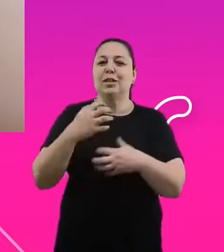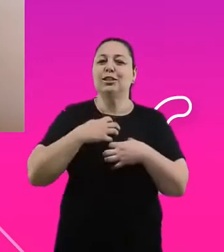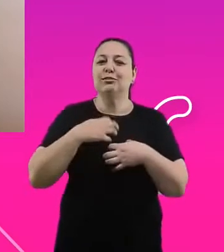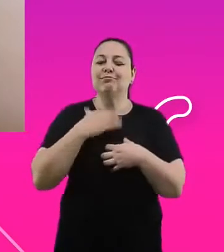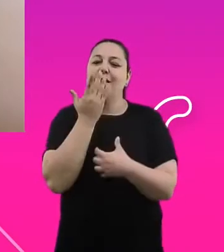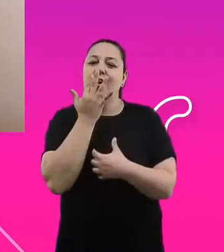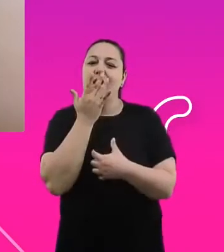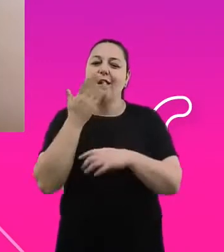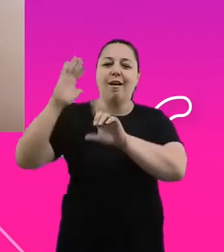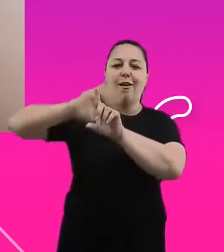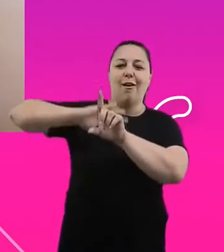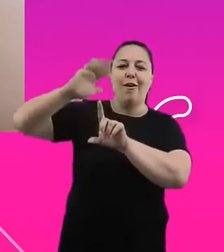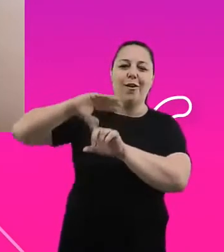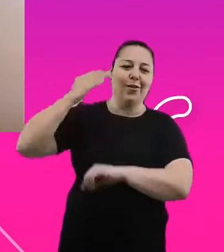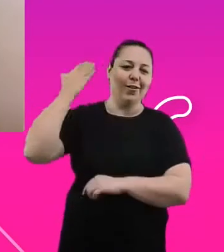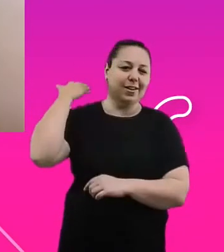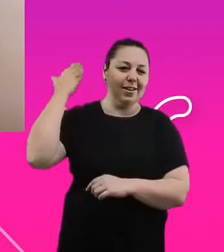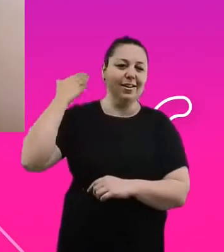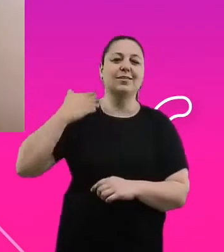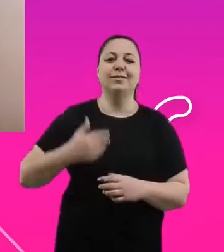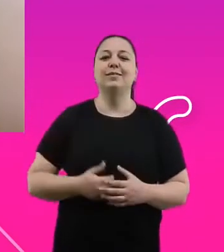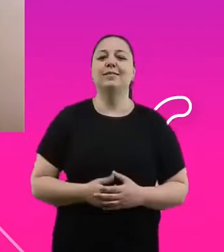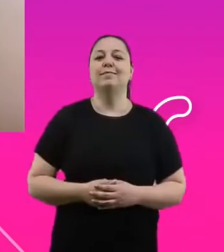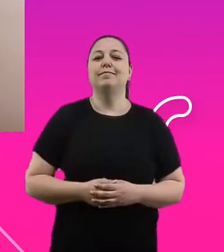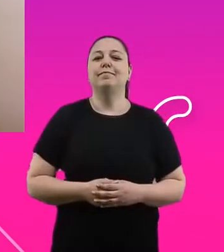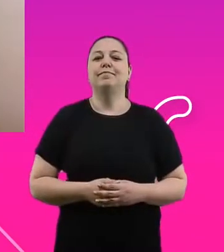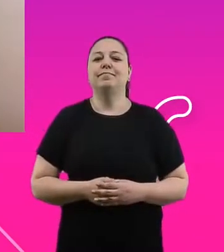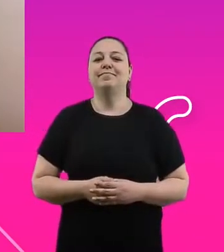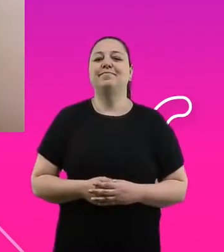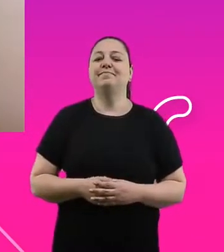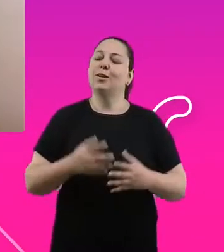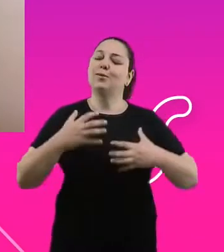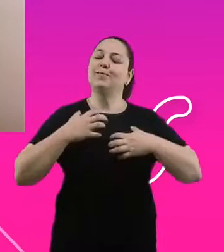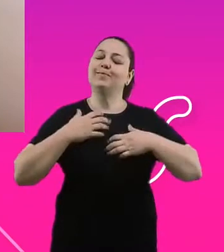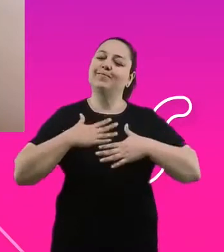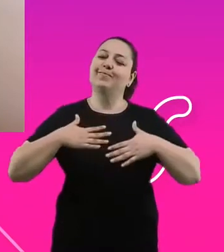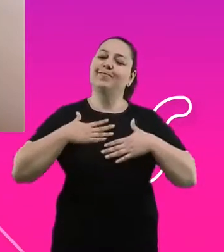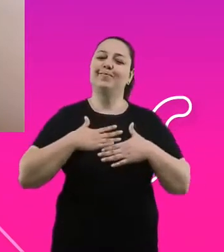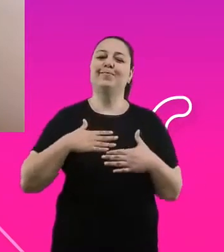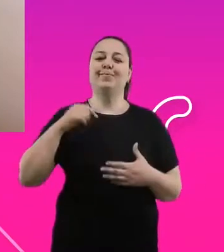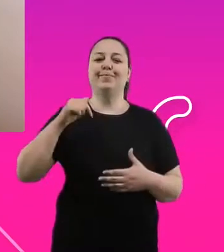ver direito, porque criei um climinha gostoso para vocês hoje.